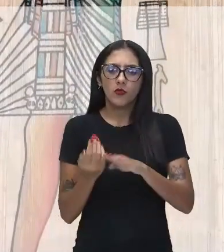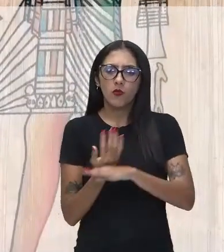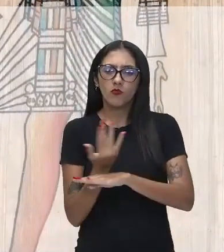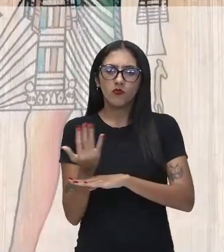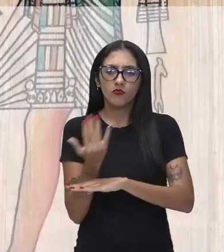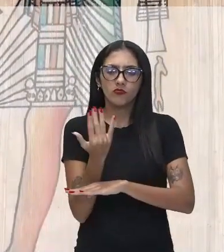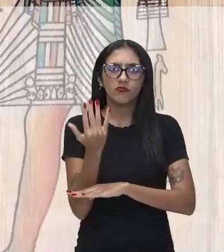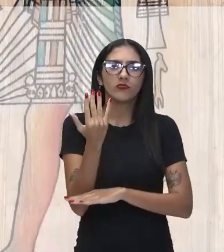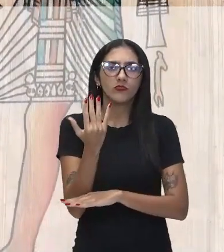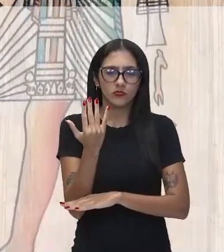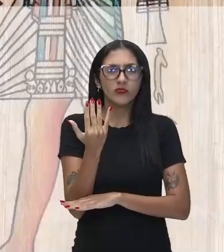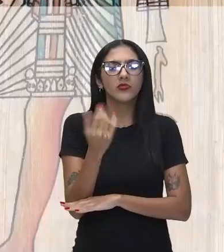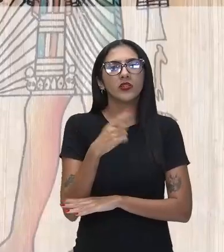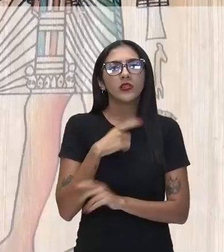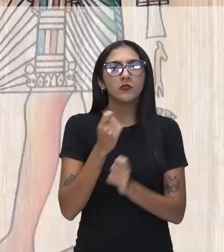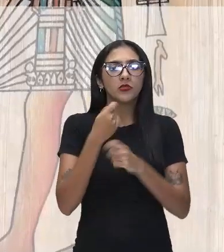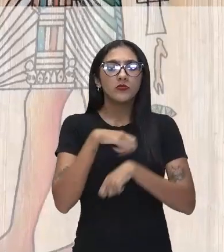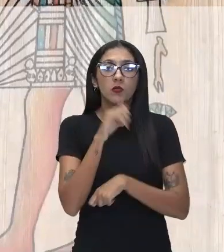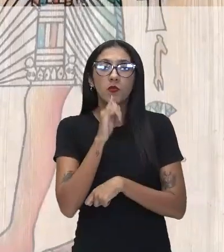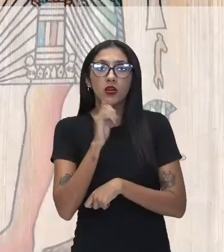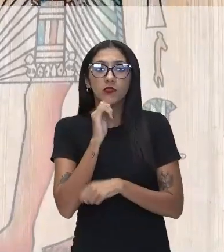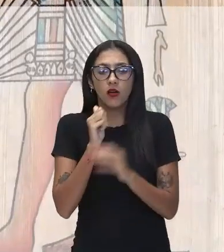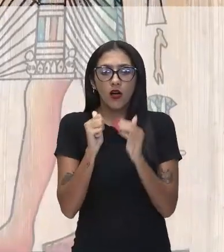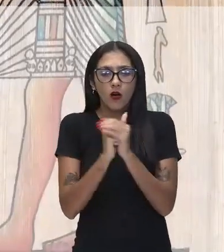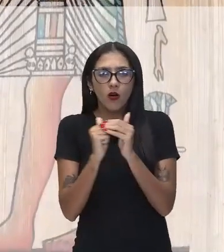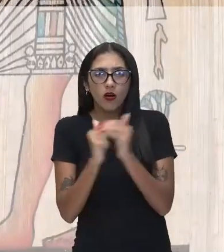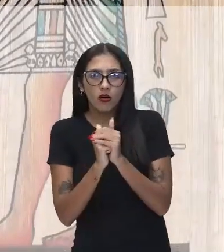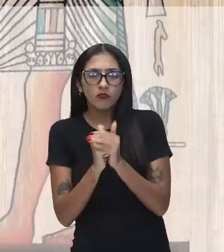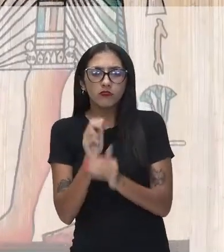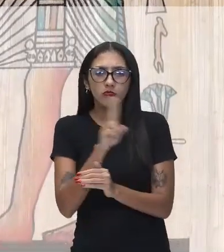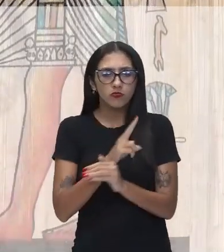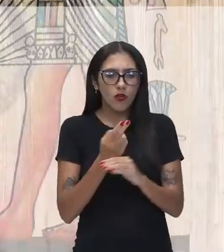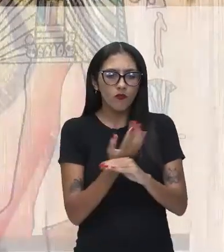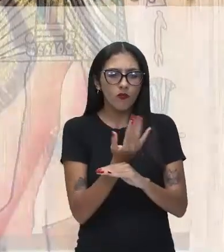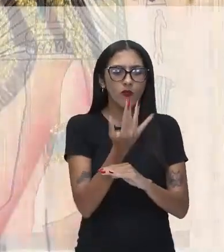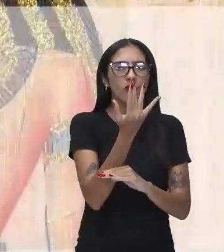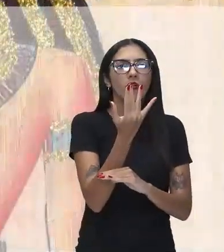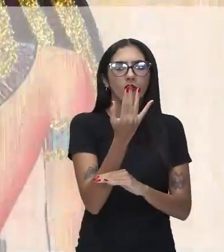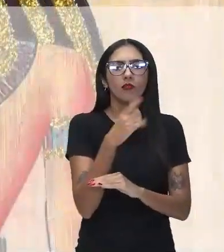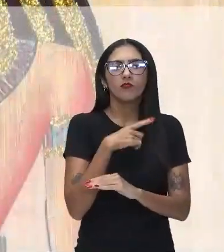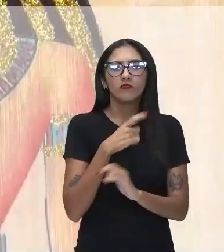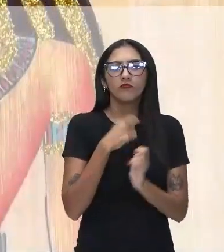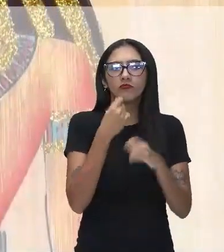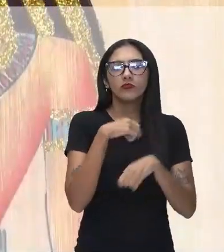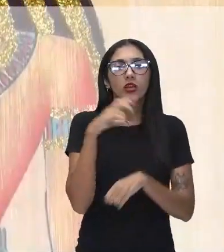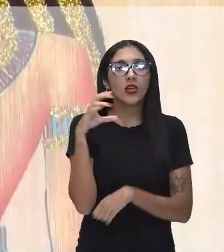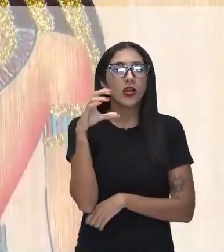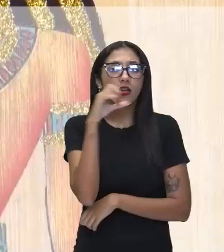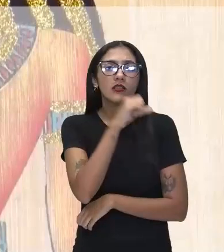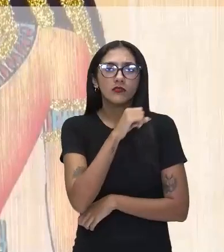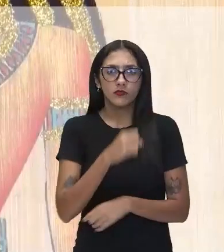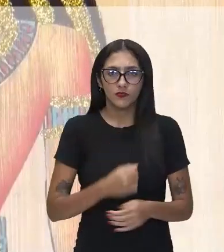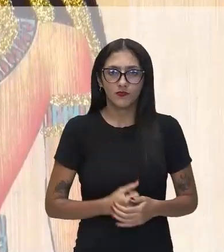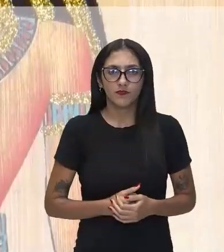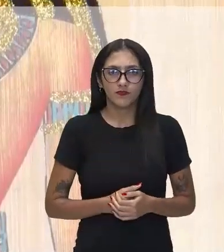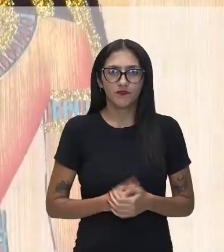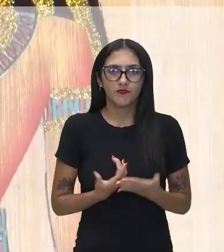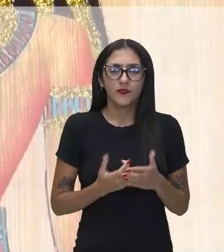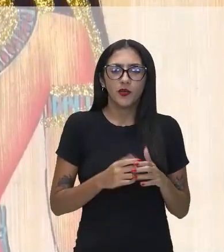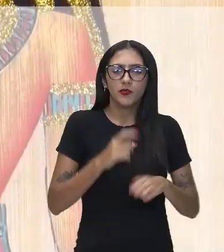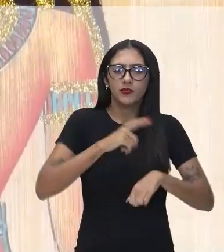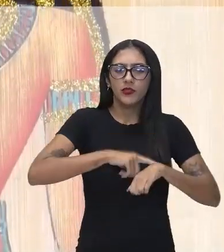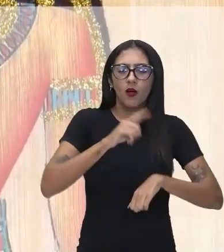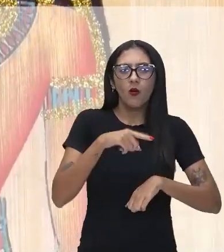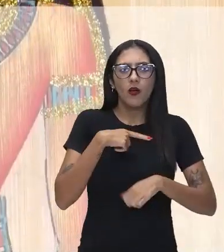suas orações chegariam mais rápido aos deuses. Durante os rituais, eles tinham o costume